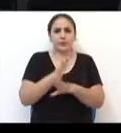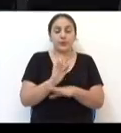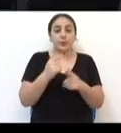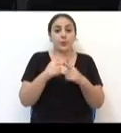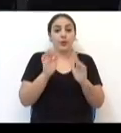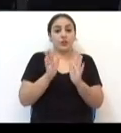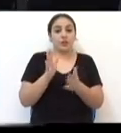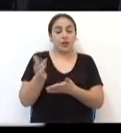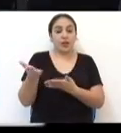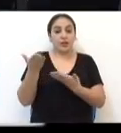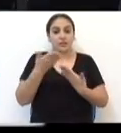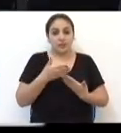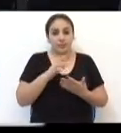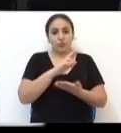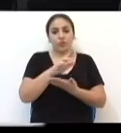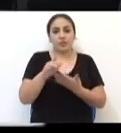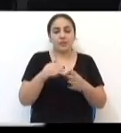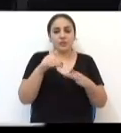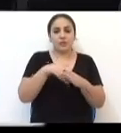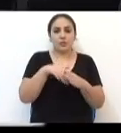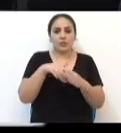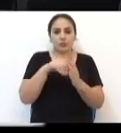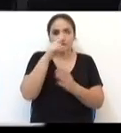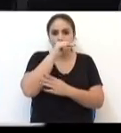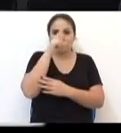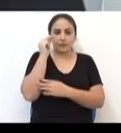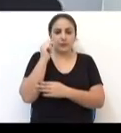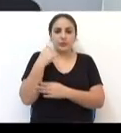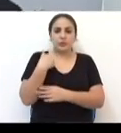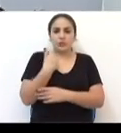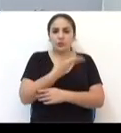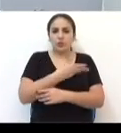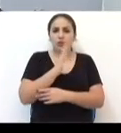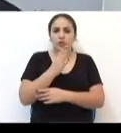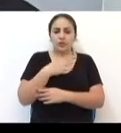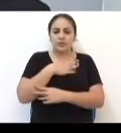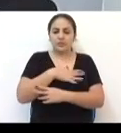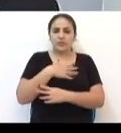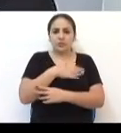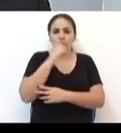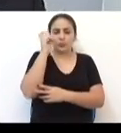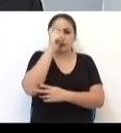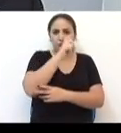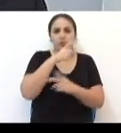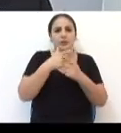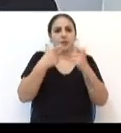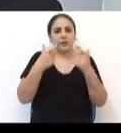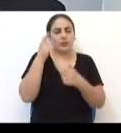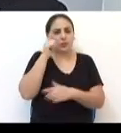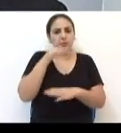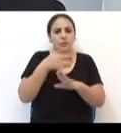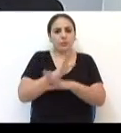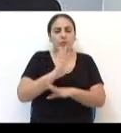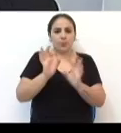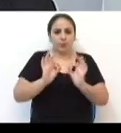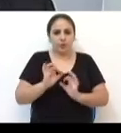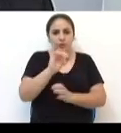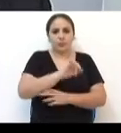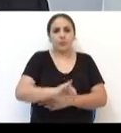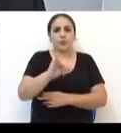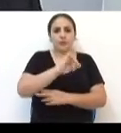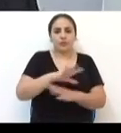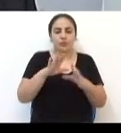aprovadas, já que recebeu diversos vetos do Executivo. A gente sentiu uma dificuldade muito grande de aprovar